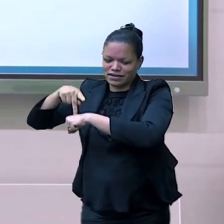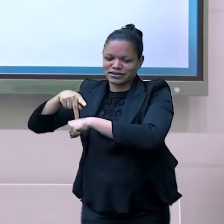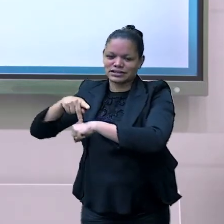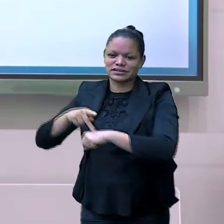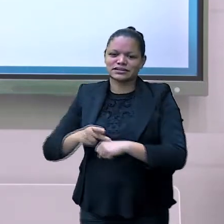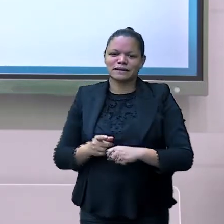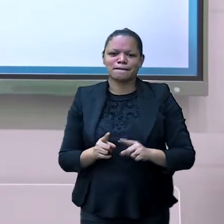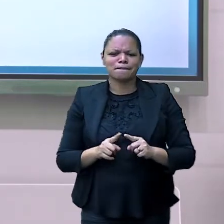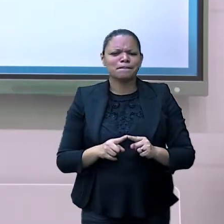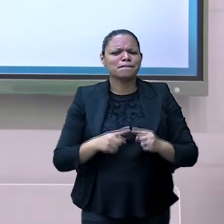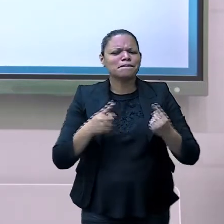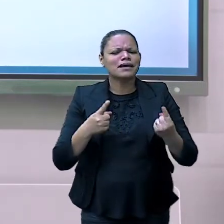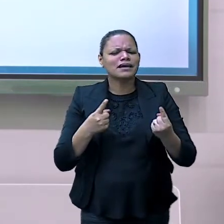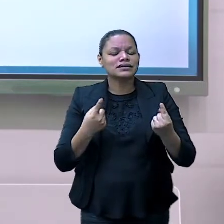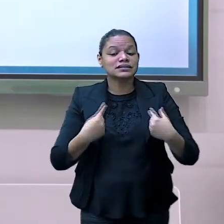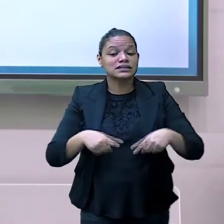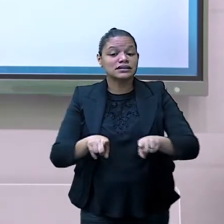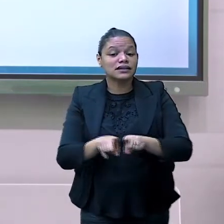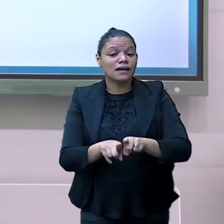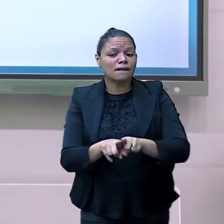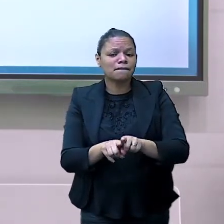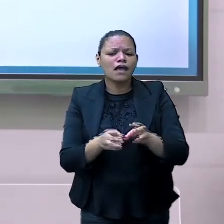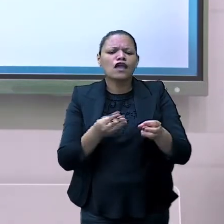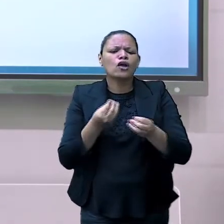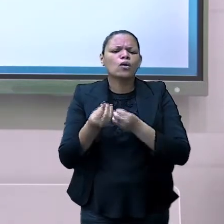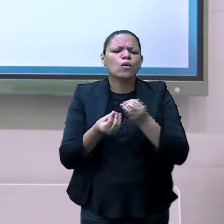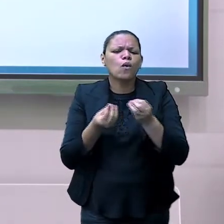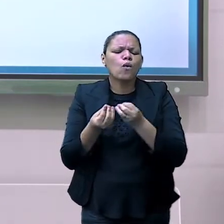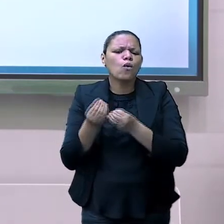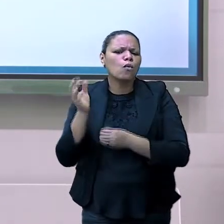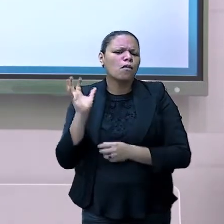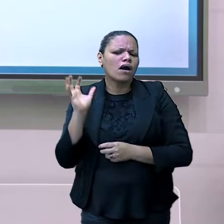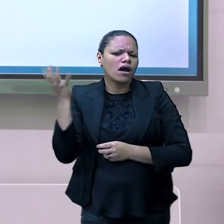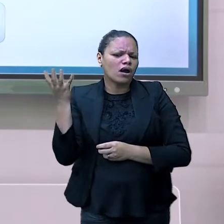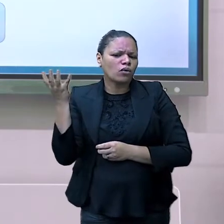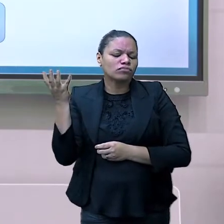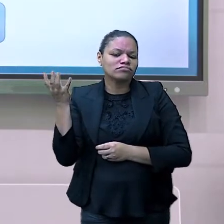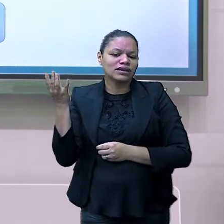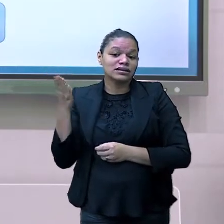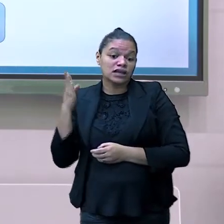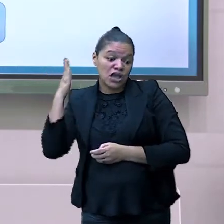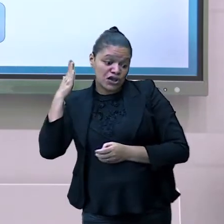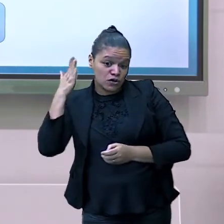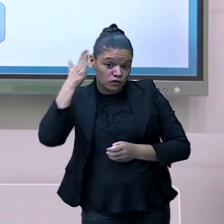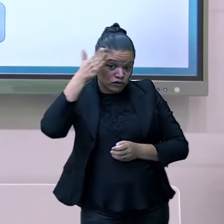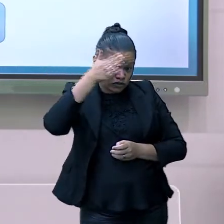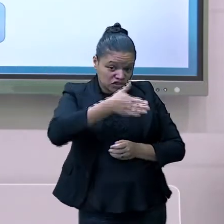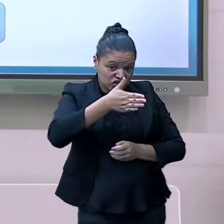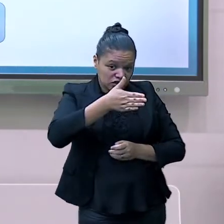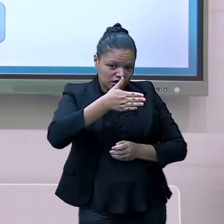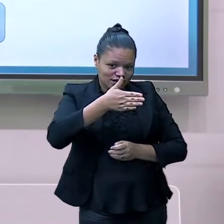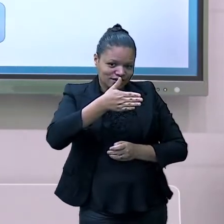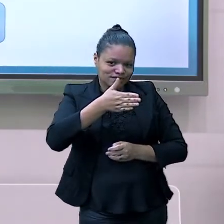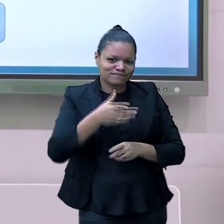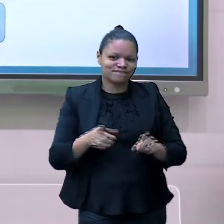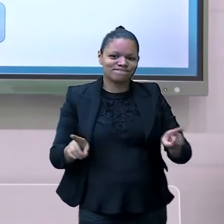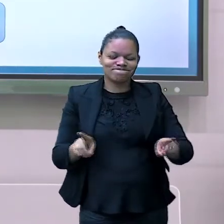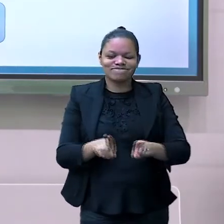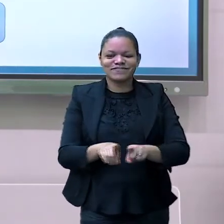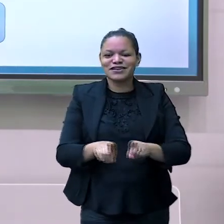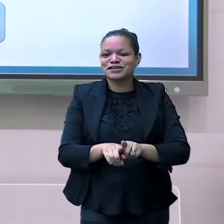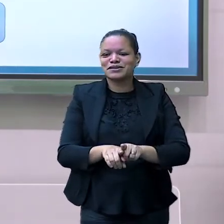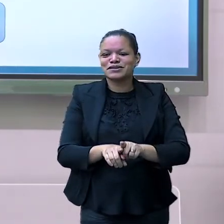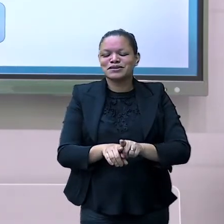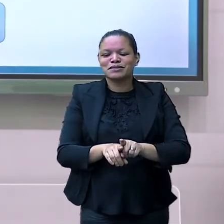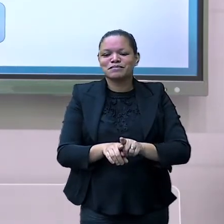ser direta ou indireta. Como é isso, professor? Direta, quando eu realmente vou negociar